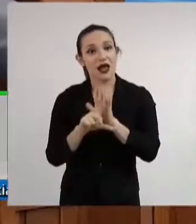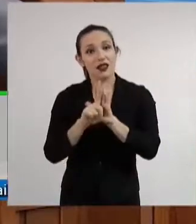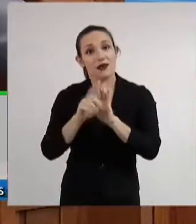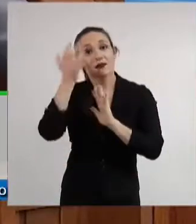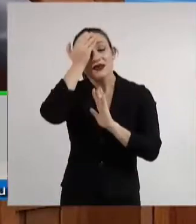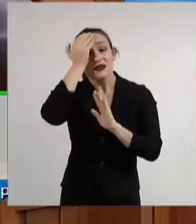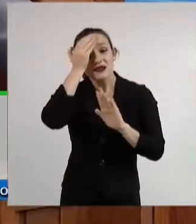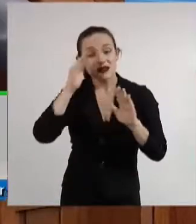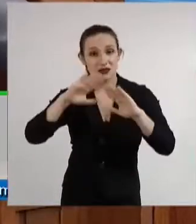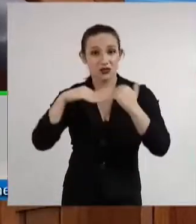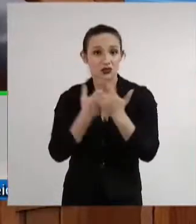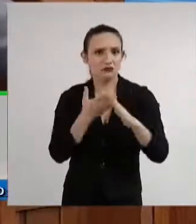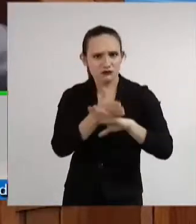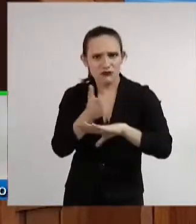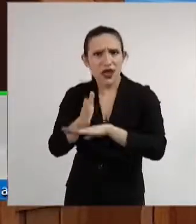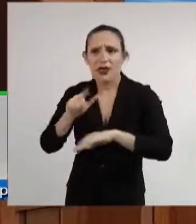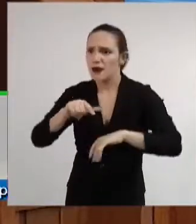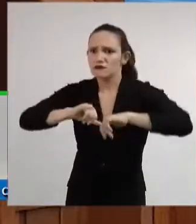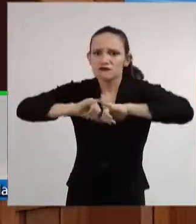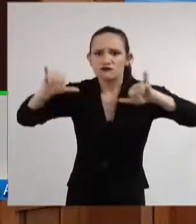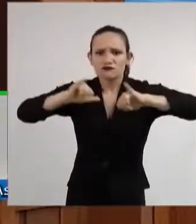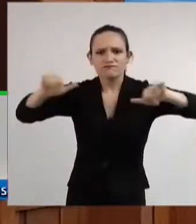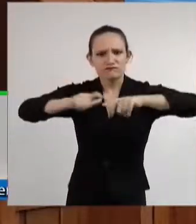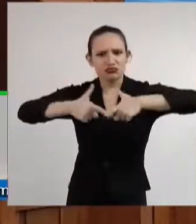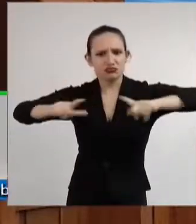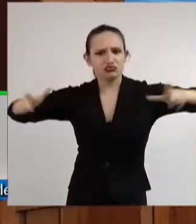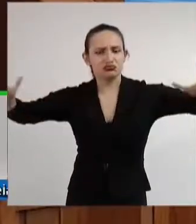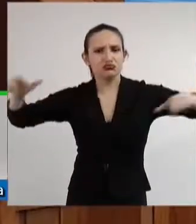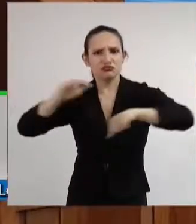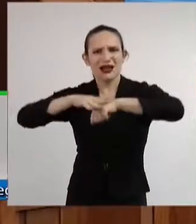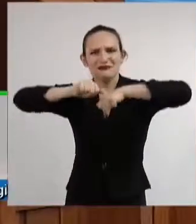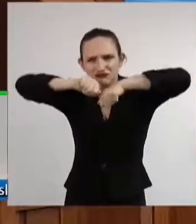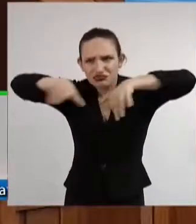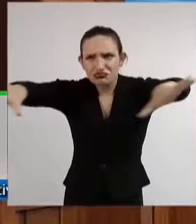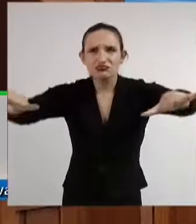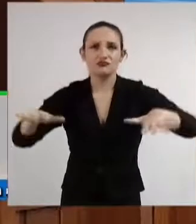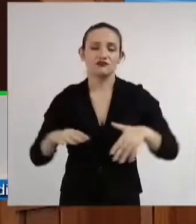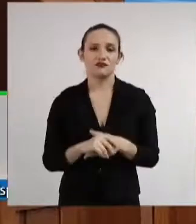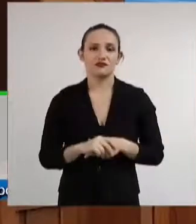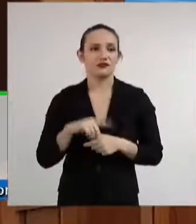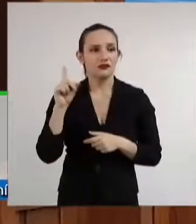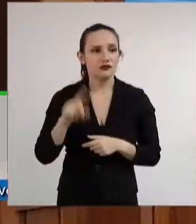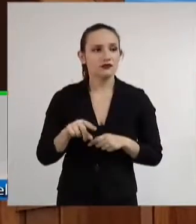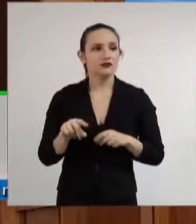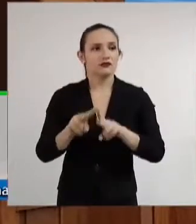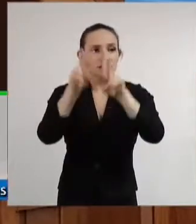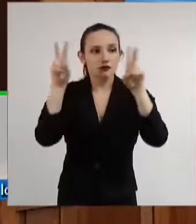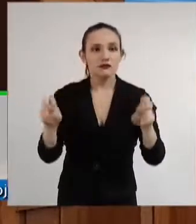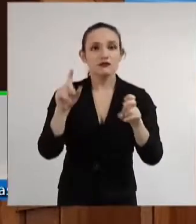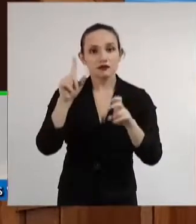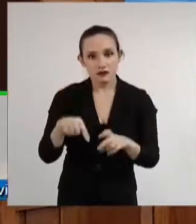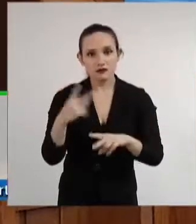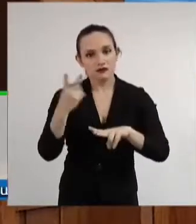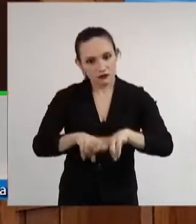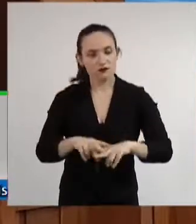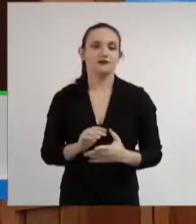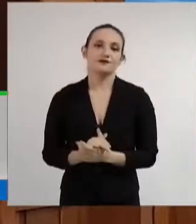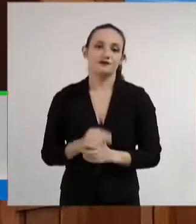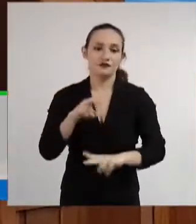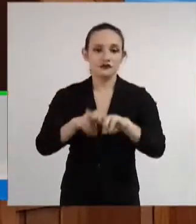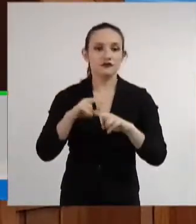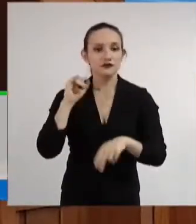para potencializar justamente essa questão, a pena. Então, quando esse garoto tem